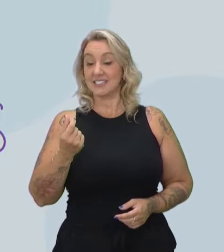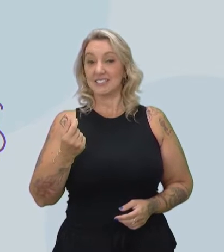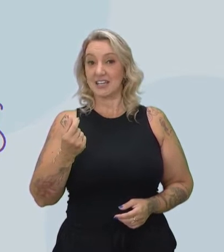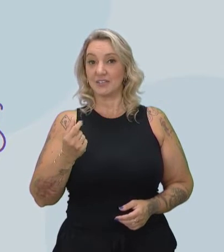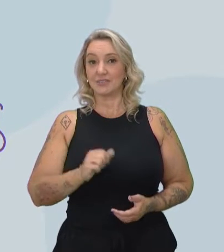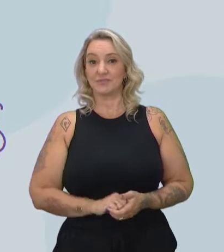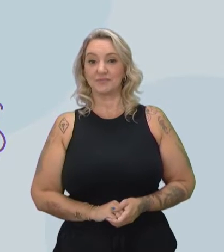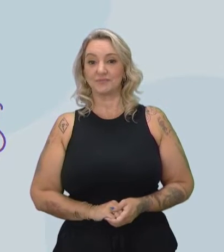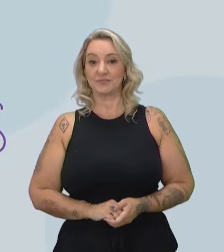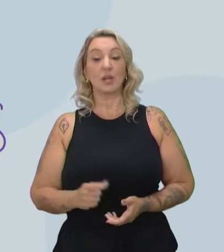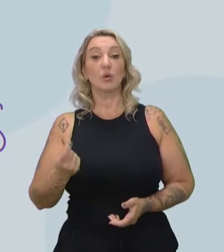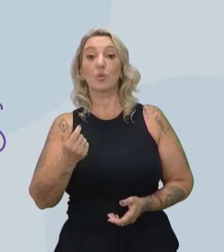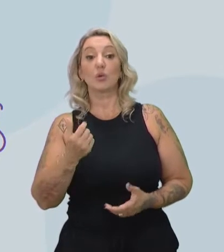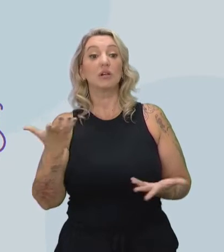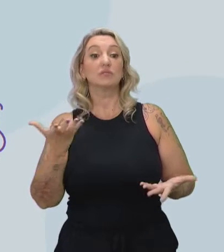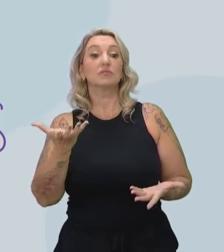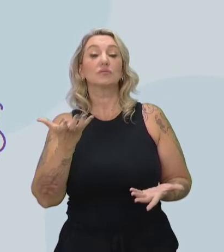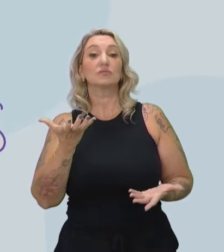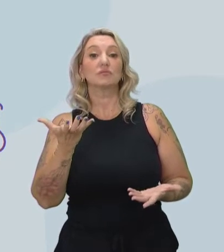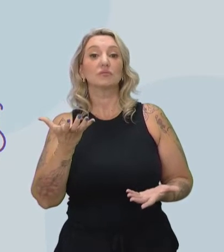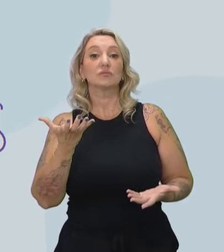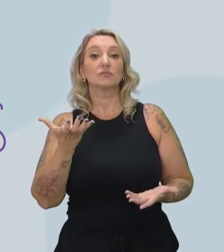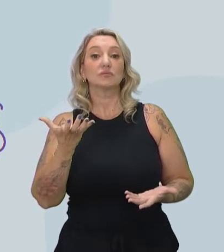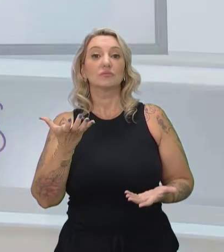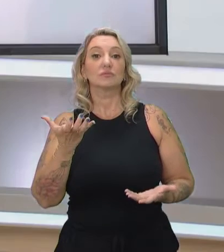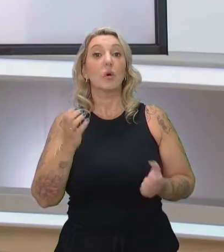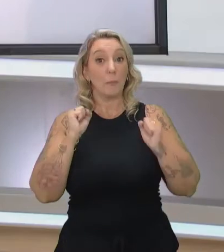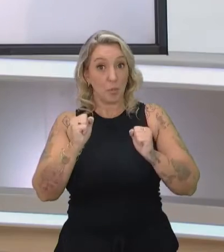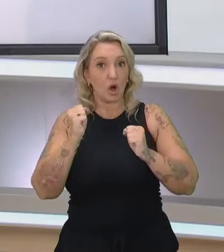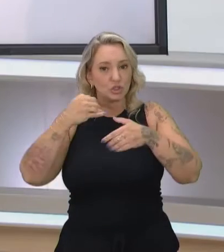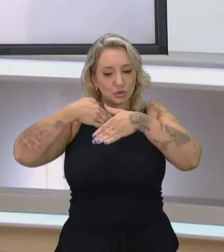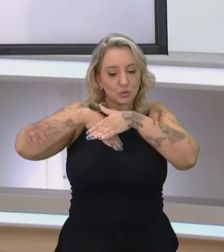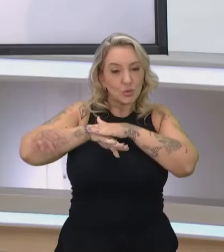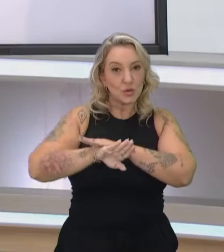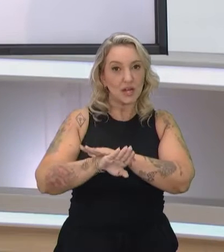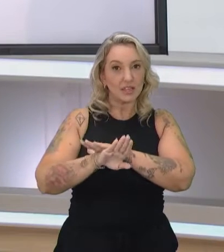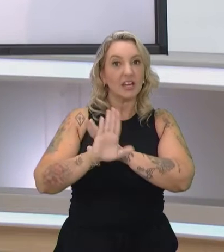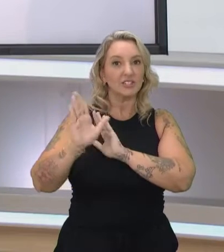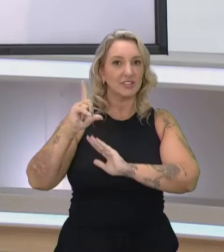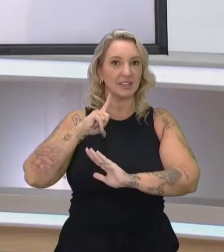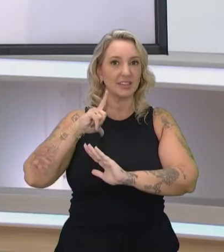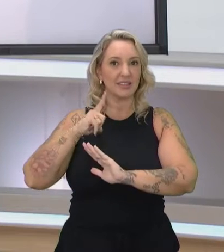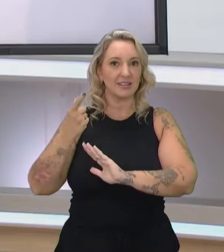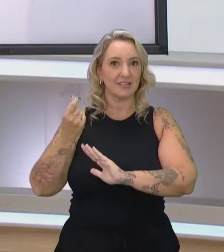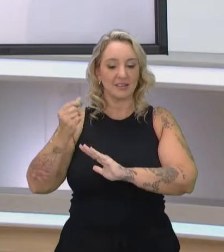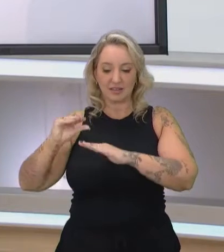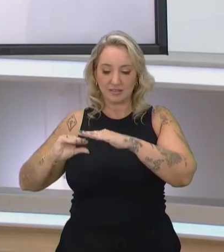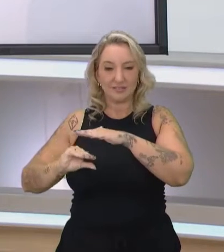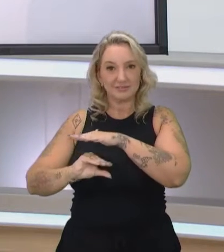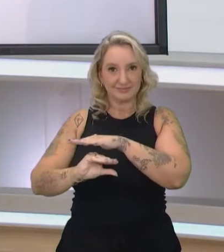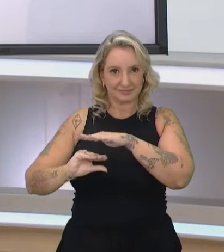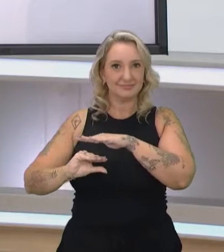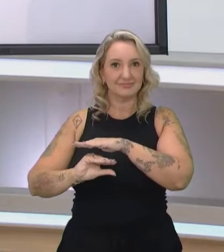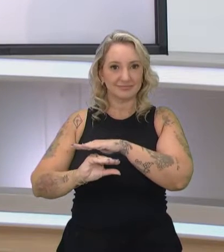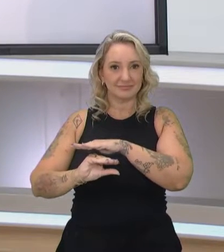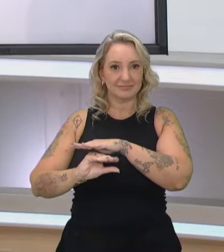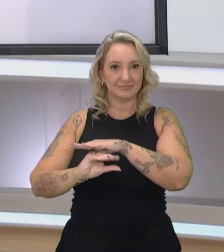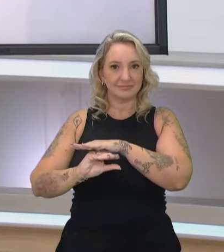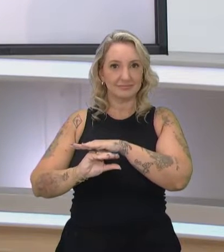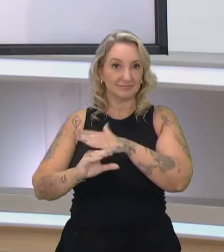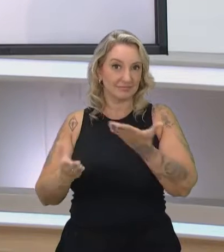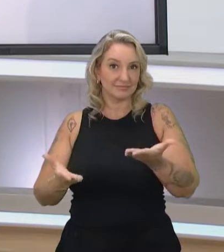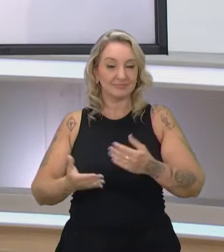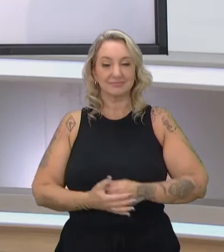financeiro, quanto que a gente quer, quanto que a gente pode guardar do que a gente já tem hoje, do que a gente